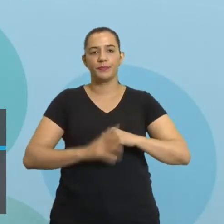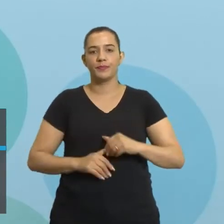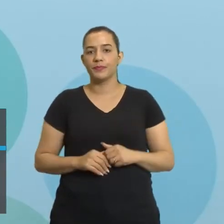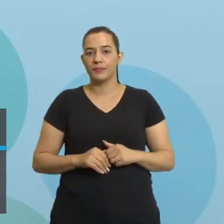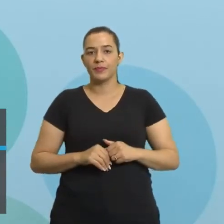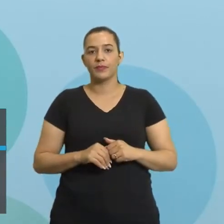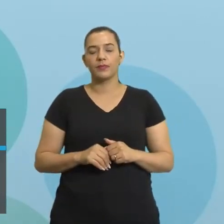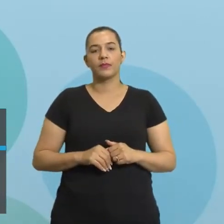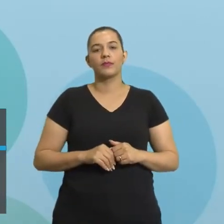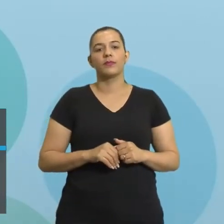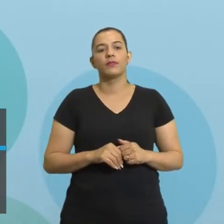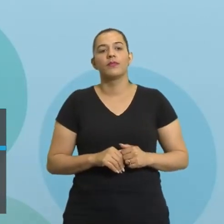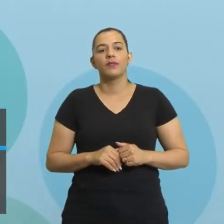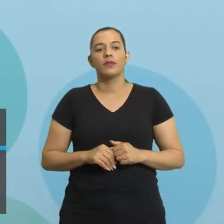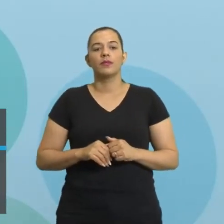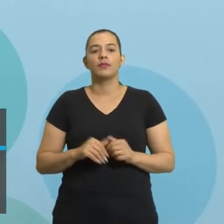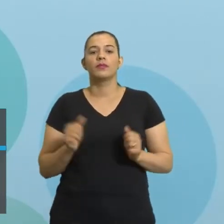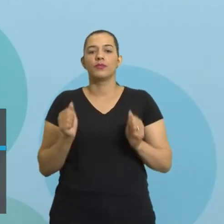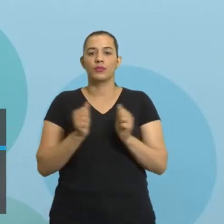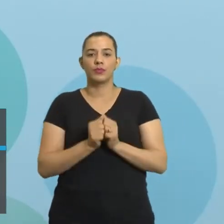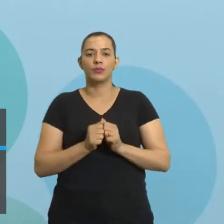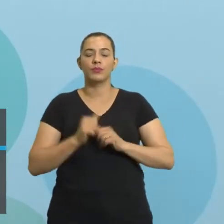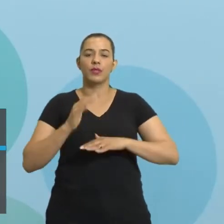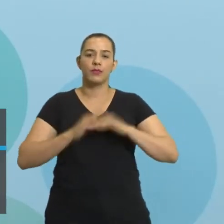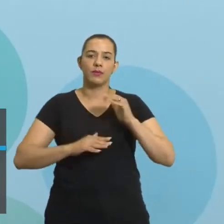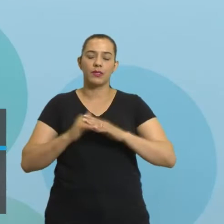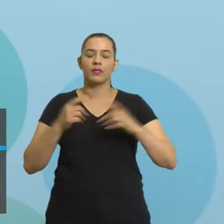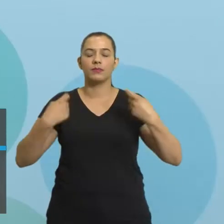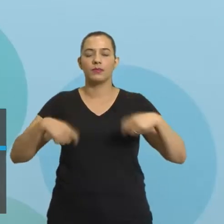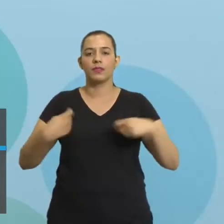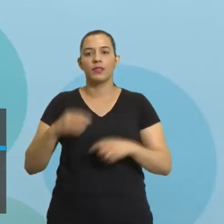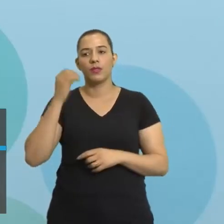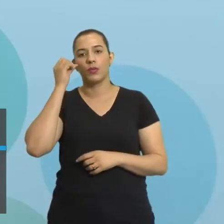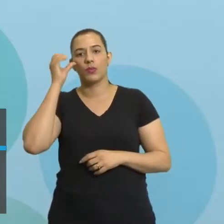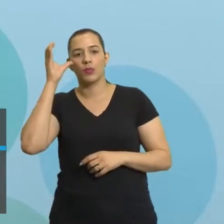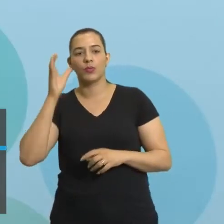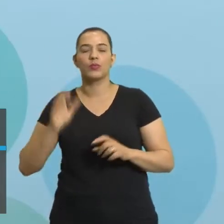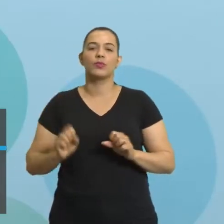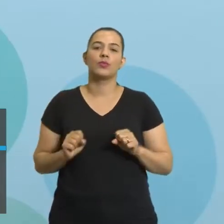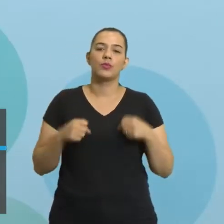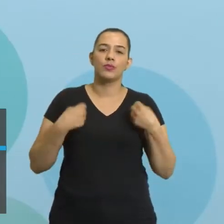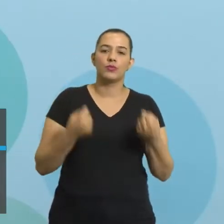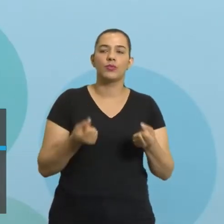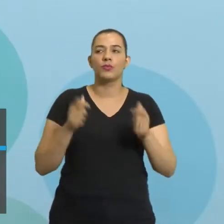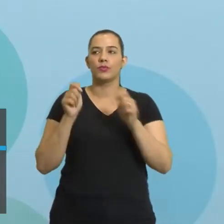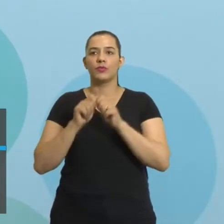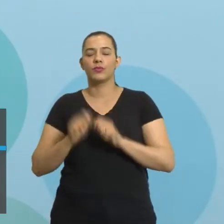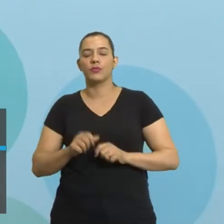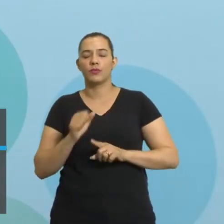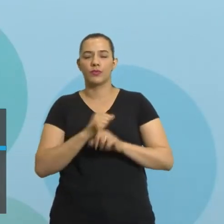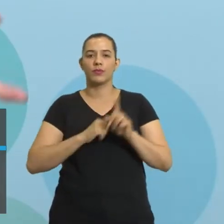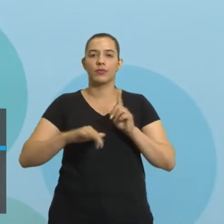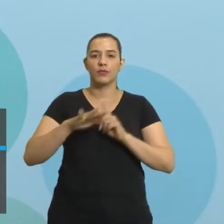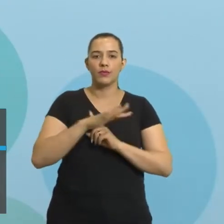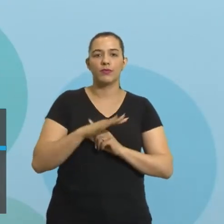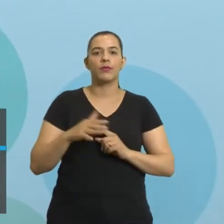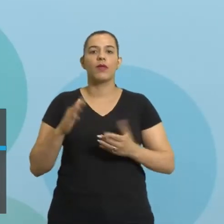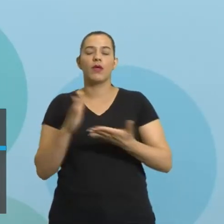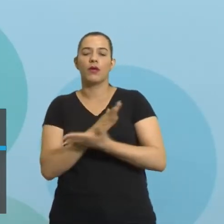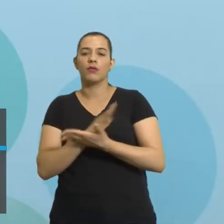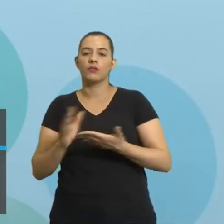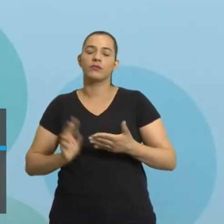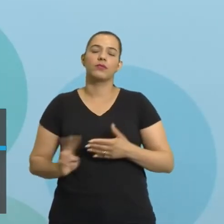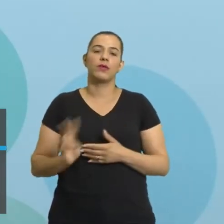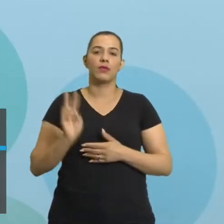Junto com essas habilidades vêm os conhecimentos, as atitudes, os valores sociais, né, os valores individuais